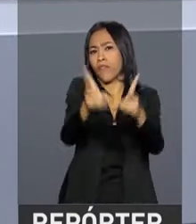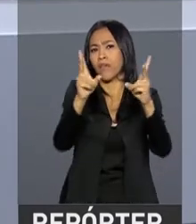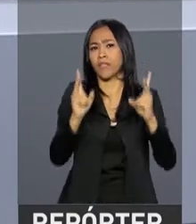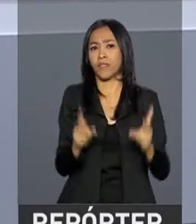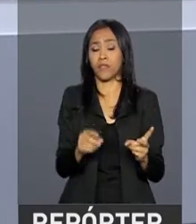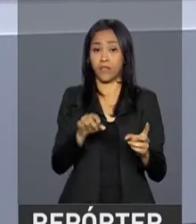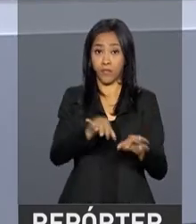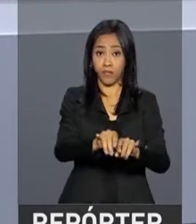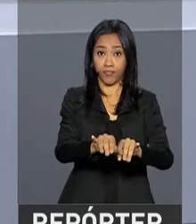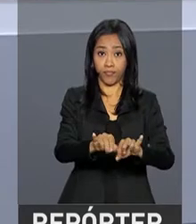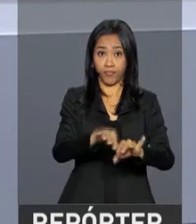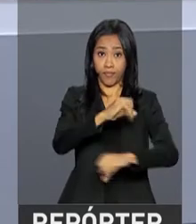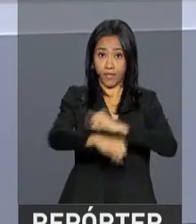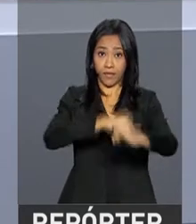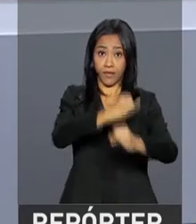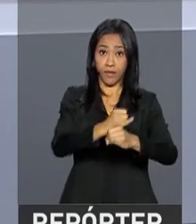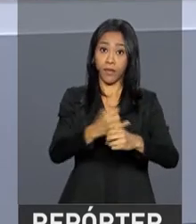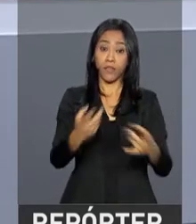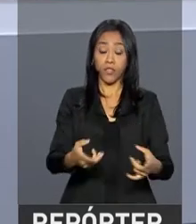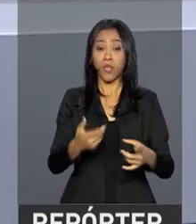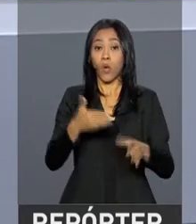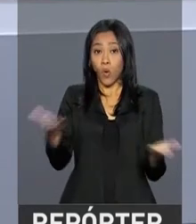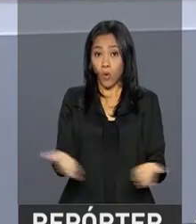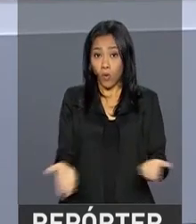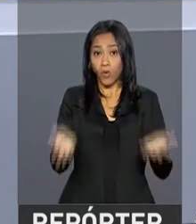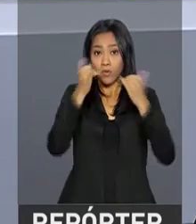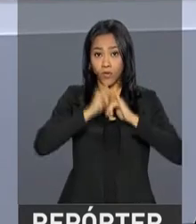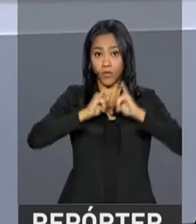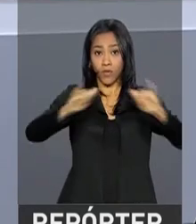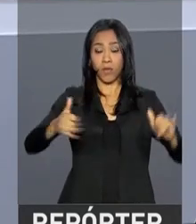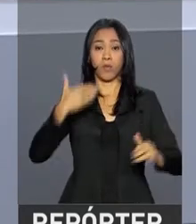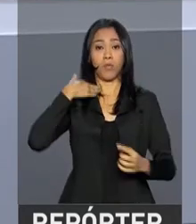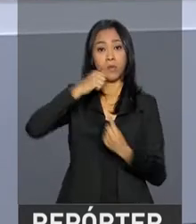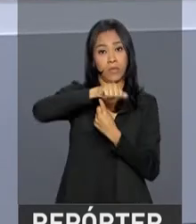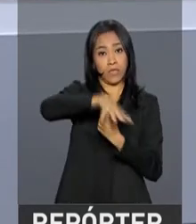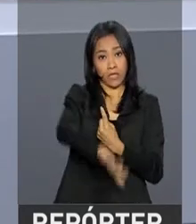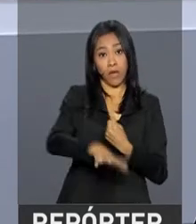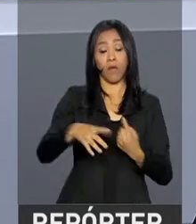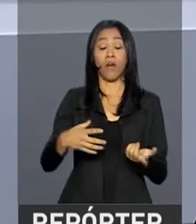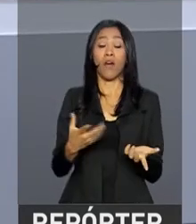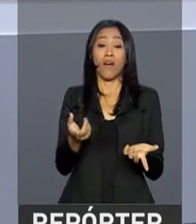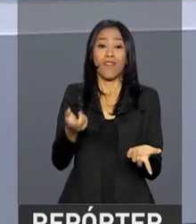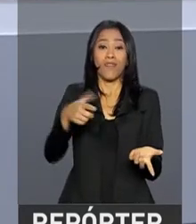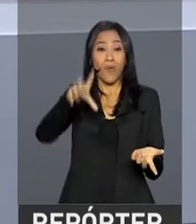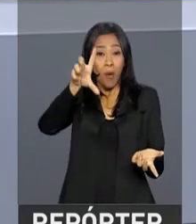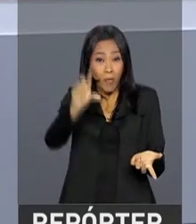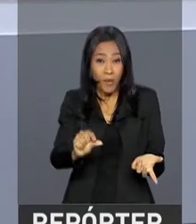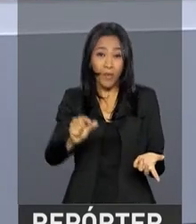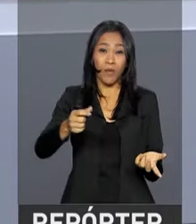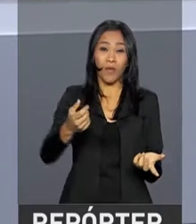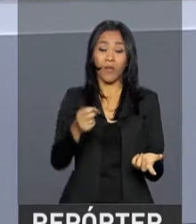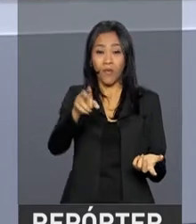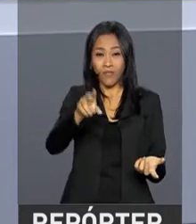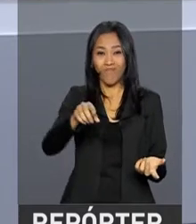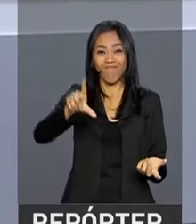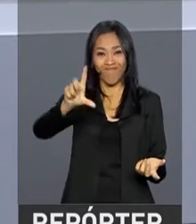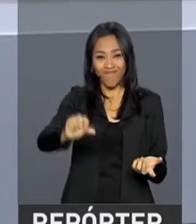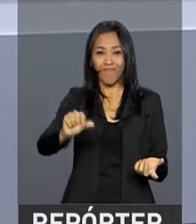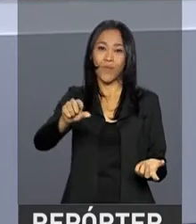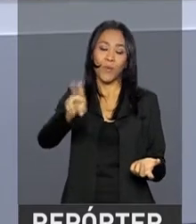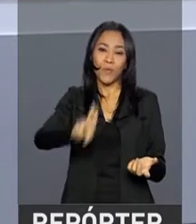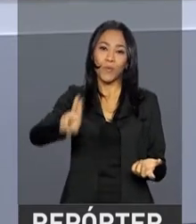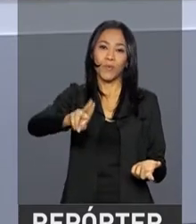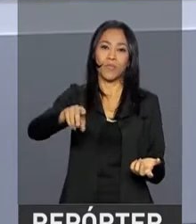com o mundo segundo os dados divulgados hoje pelo banco central o déficit do setor externo no ano passado foi de 9 bilhões